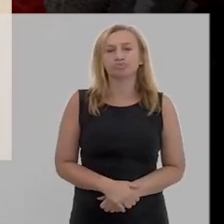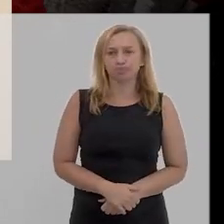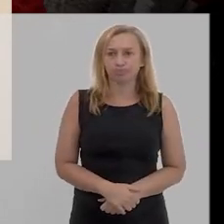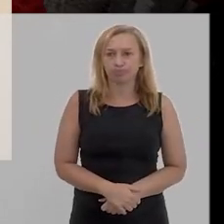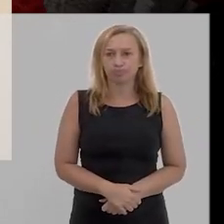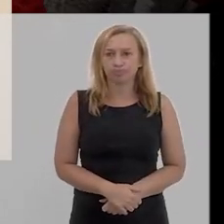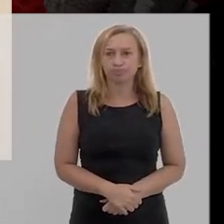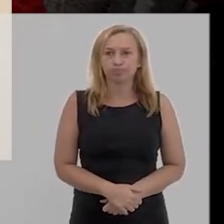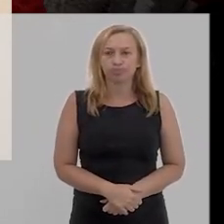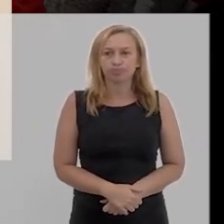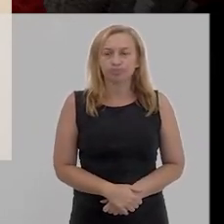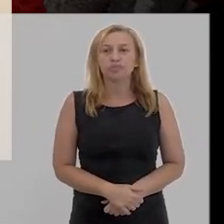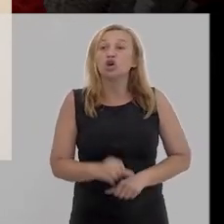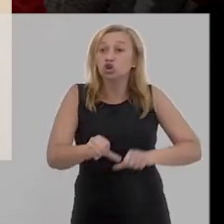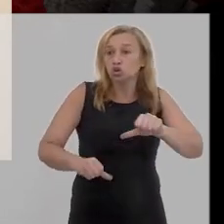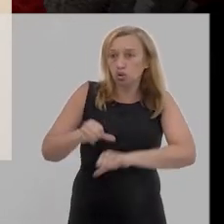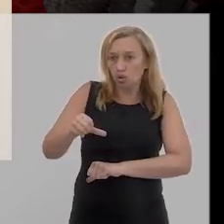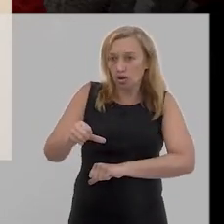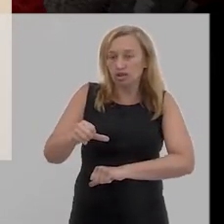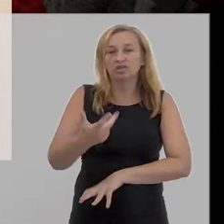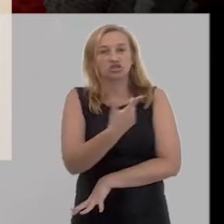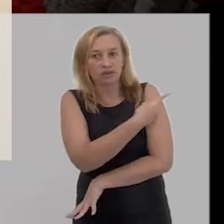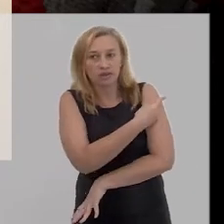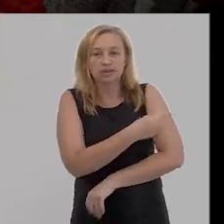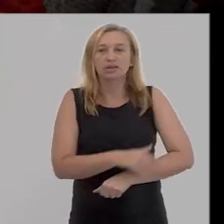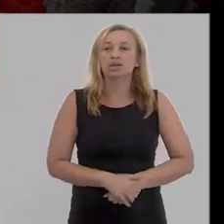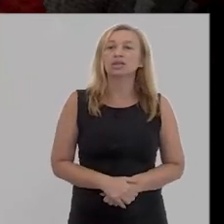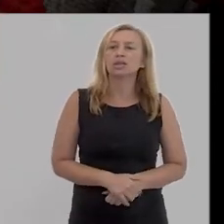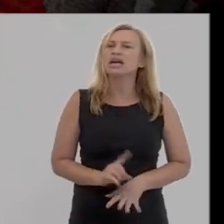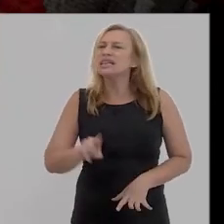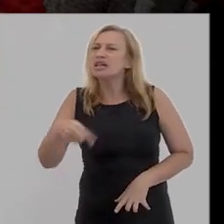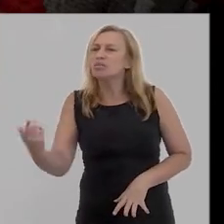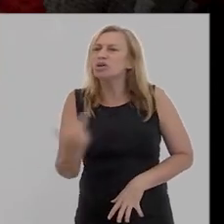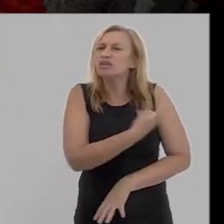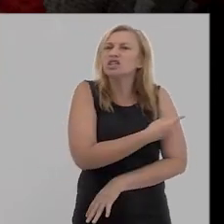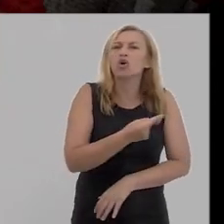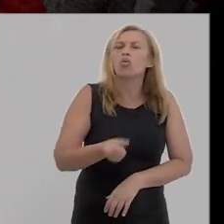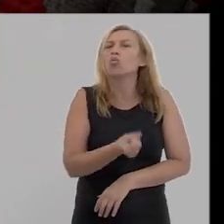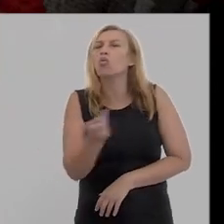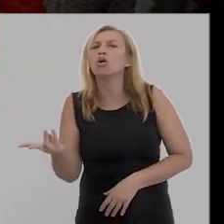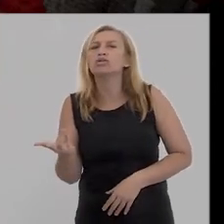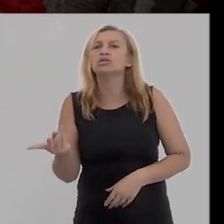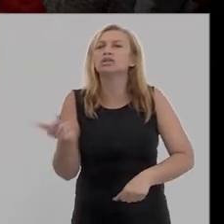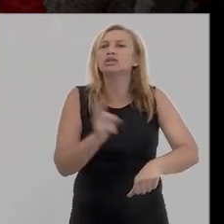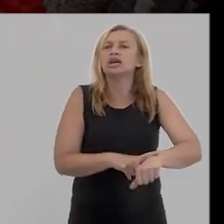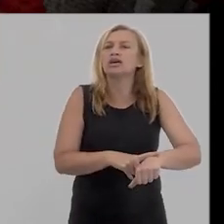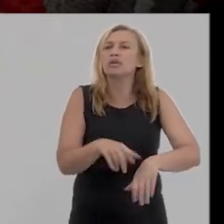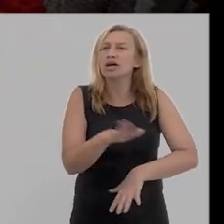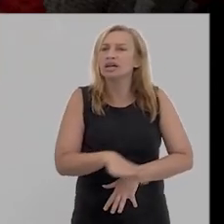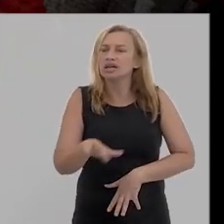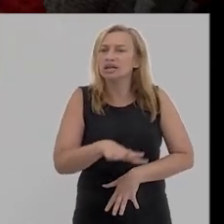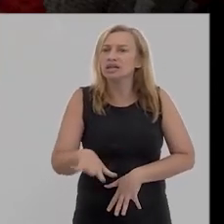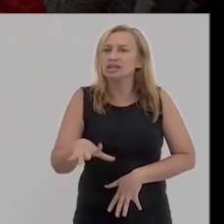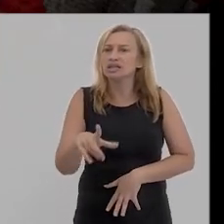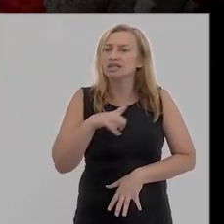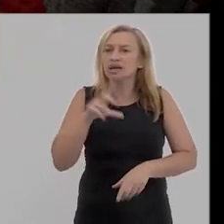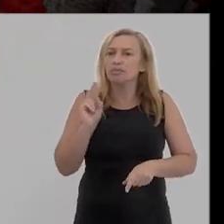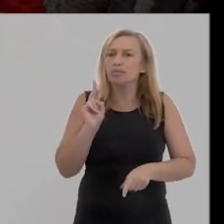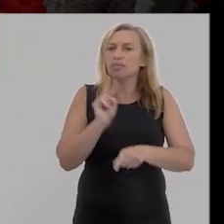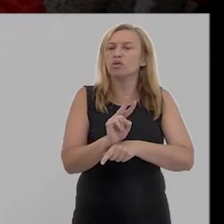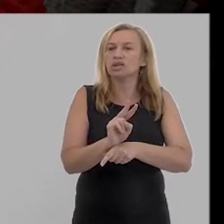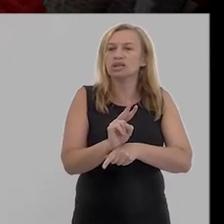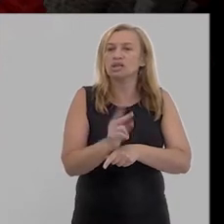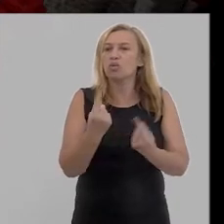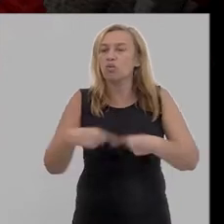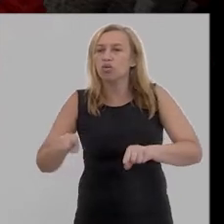programático de troca de imunizante. Tânia, depois da vacina, quanto tempo a criança leva para adquirir a imunidade contra